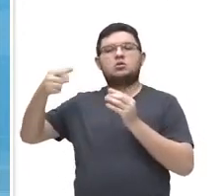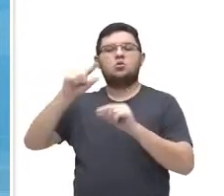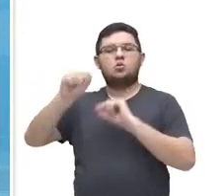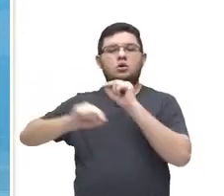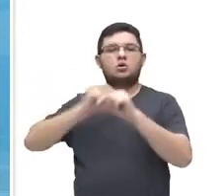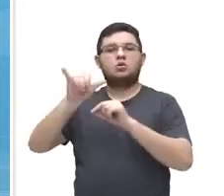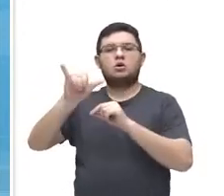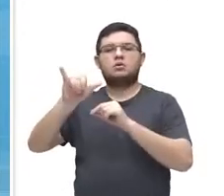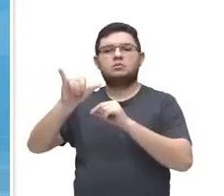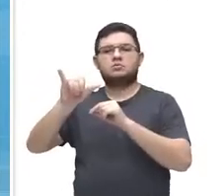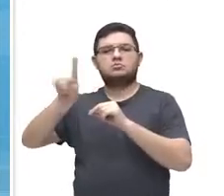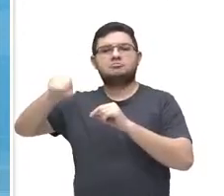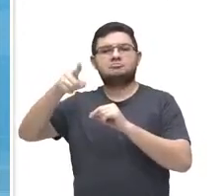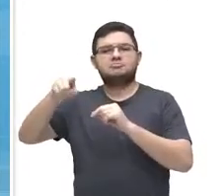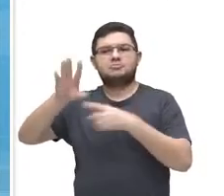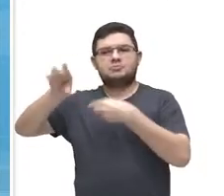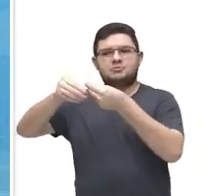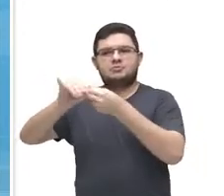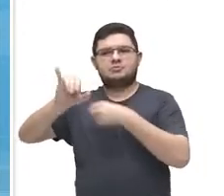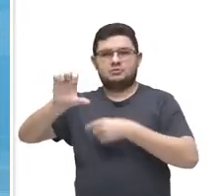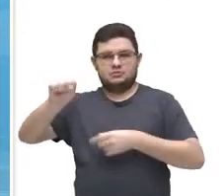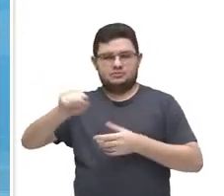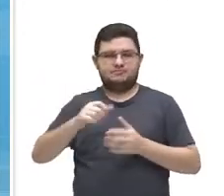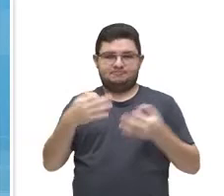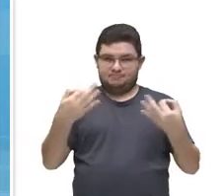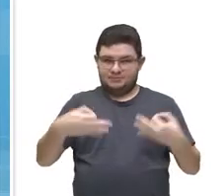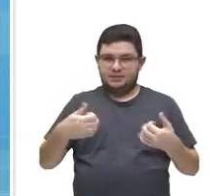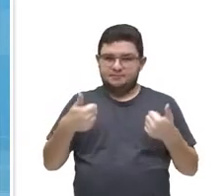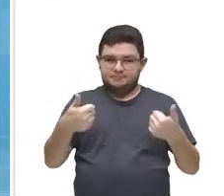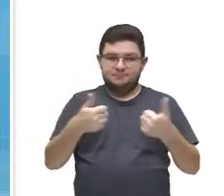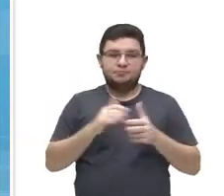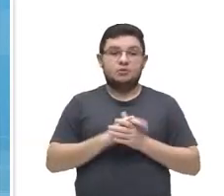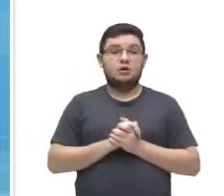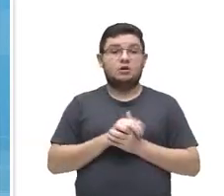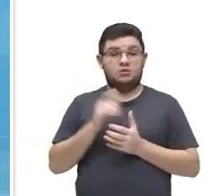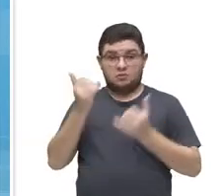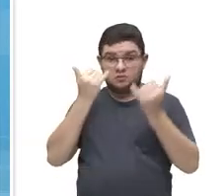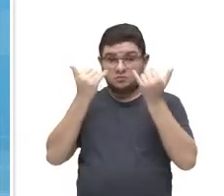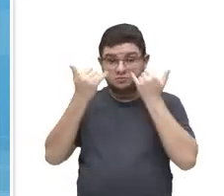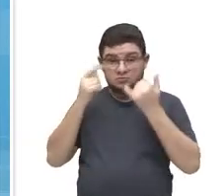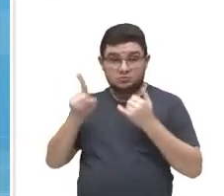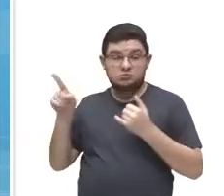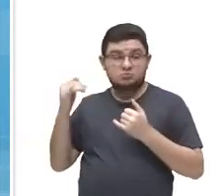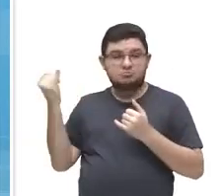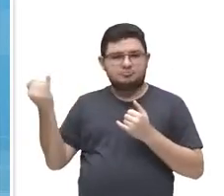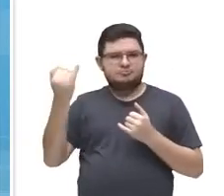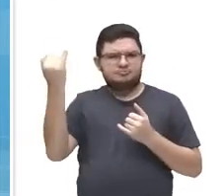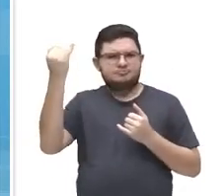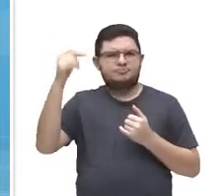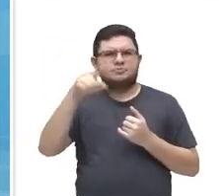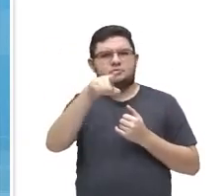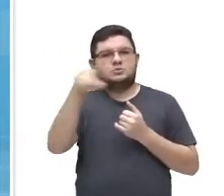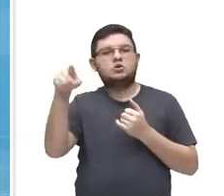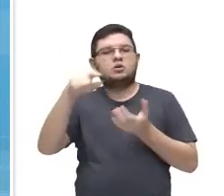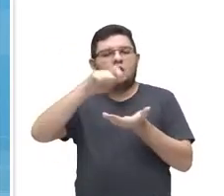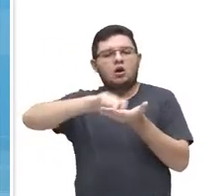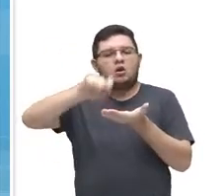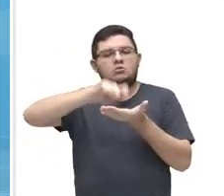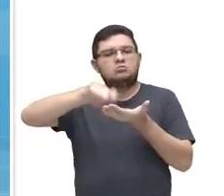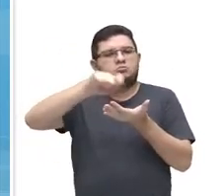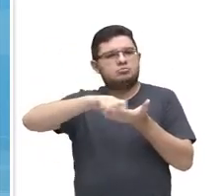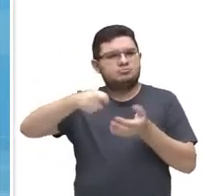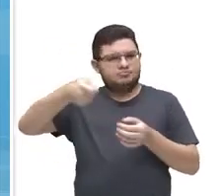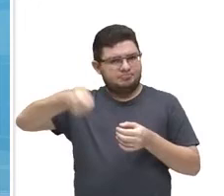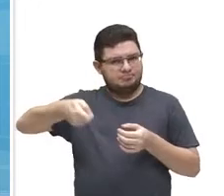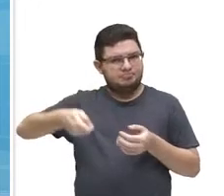IES. Tá certo? Então, uma informação aí importante que vocês devem anotar. Tá certo? Então, a